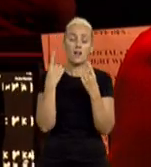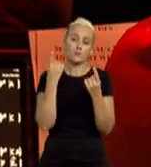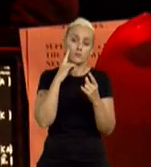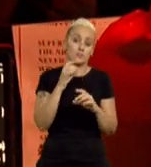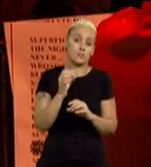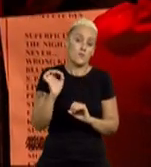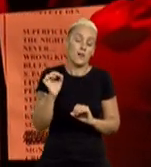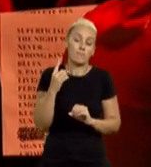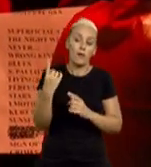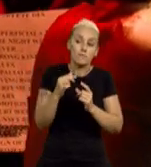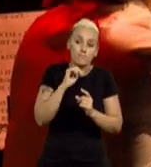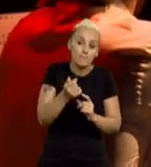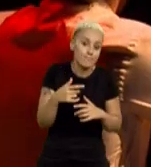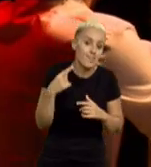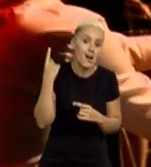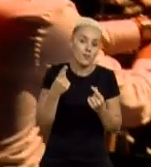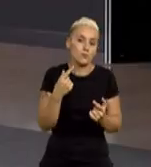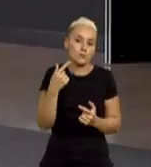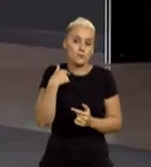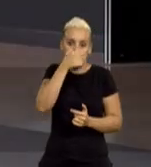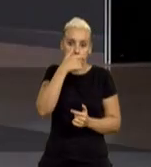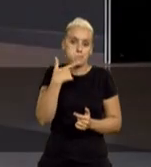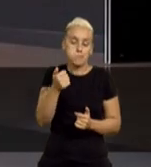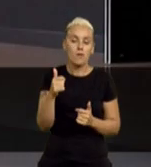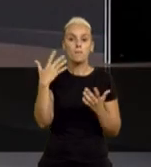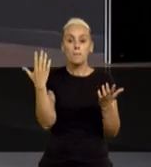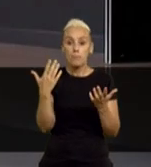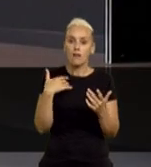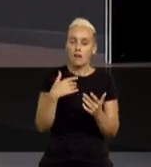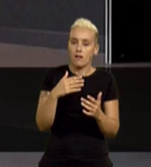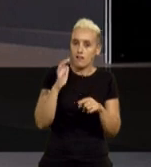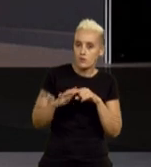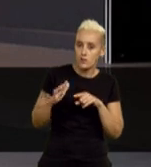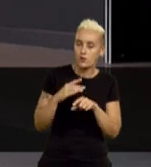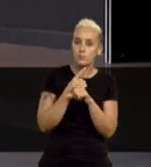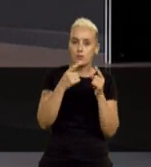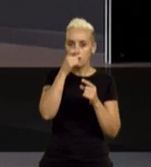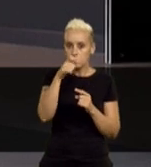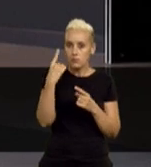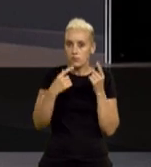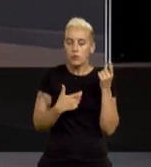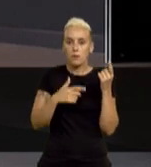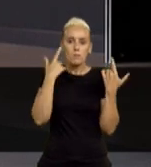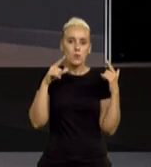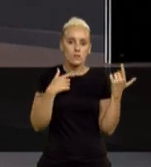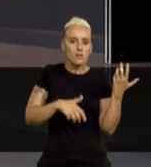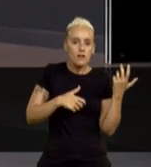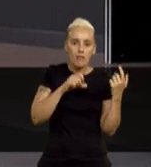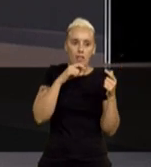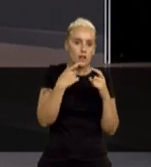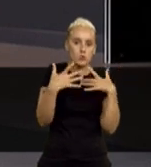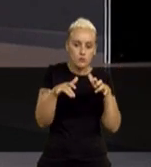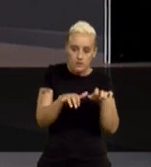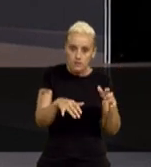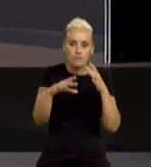alguns perderam pelo caminho, outros não tiveram hipótese de estar. Vale é que temos a felicidade de ter alguns multi-instrumentistas na banda, o que nos